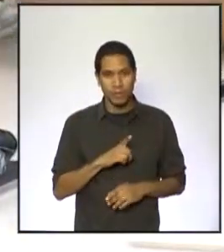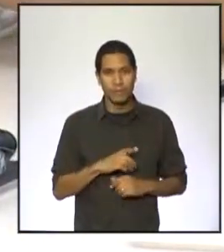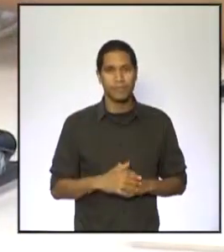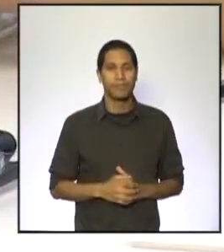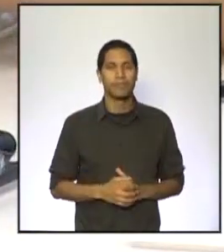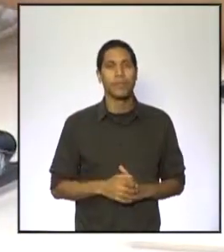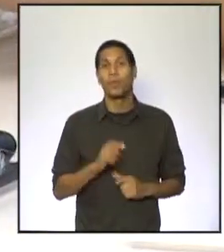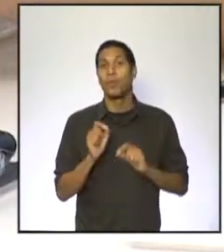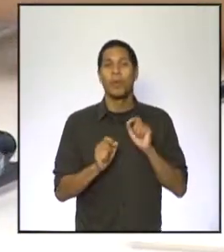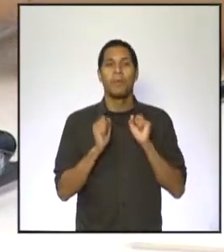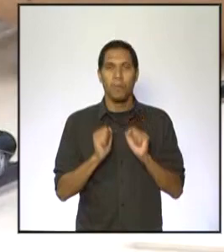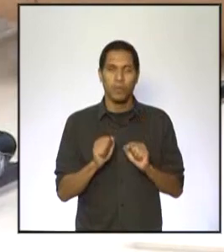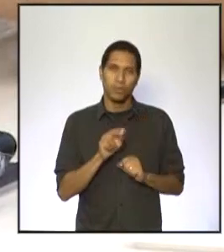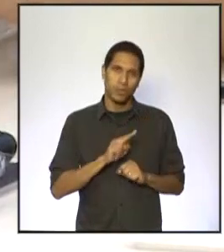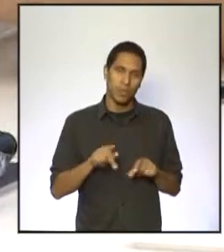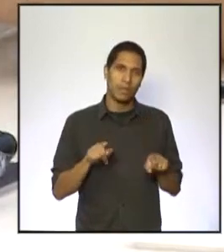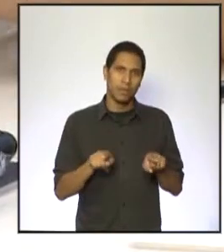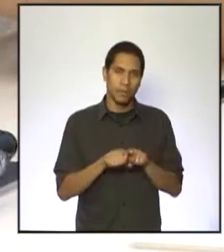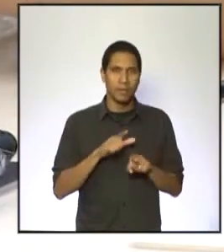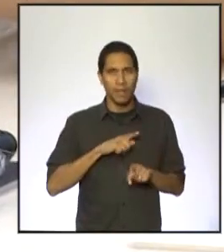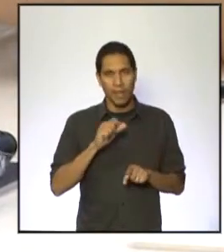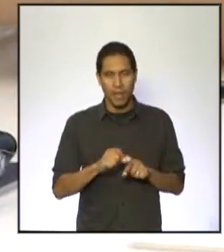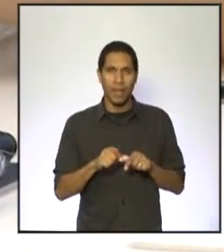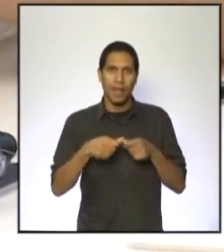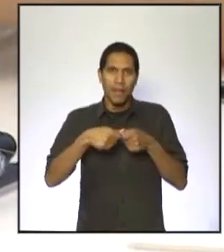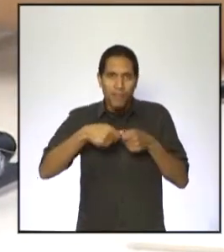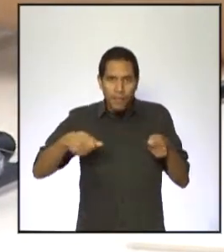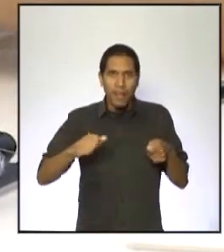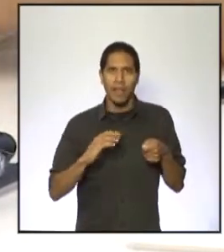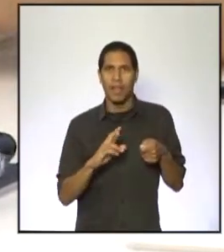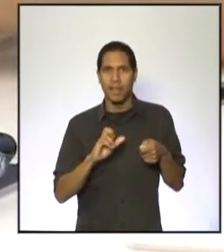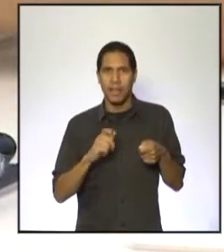para reforçar a fita crepe por cima.